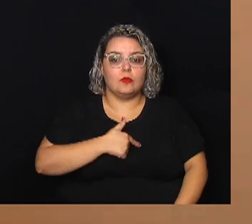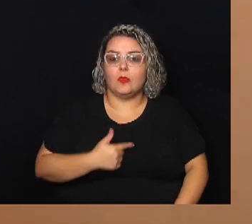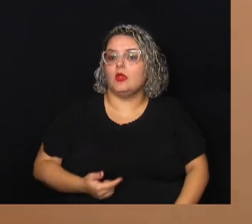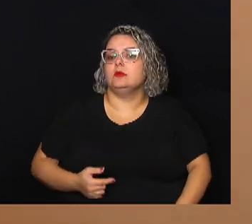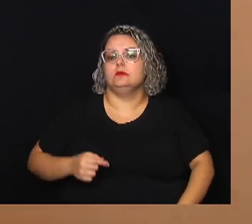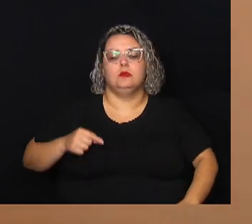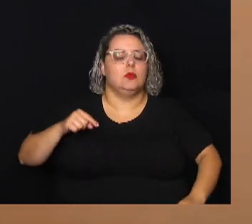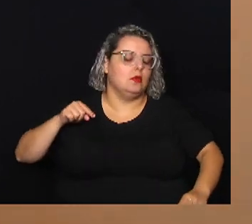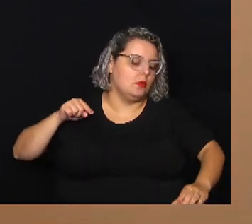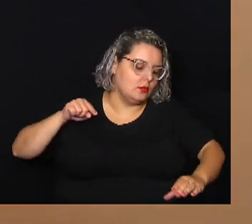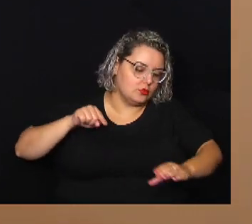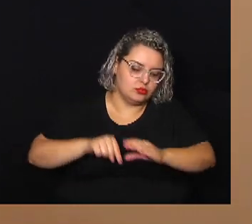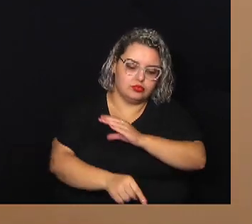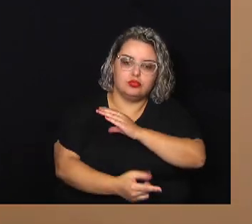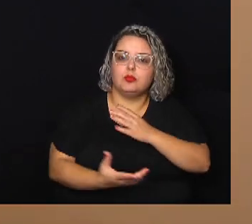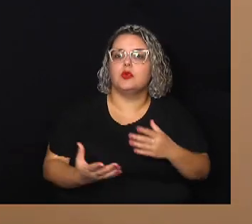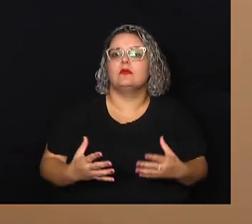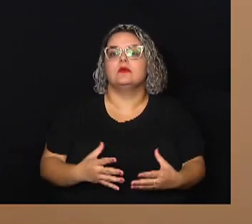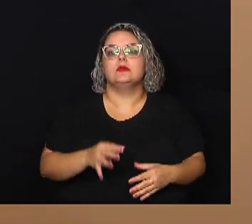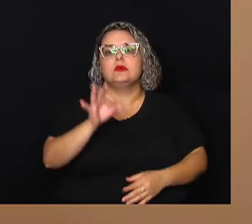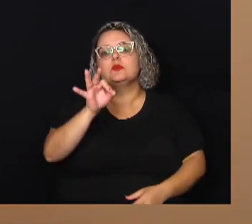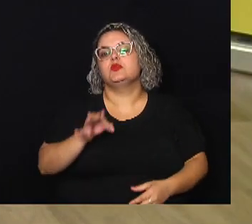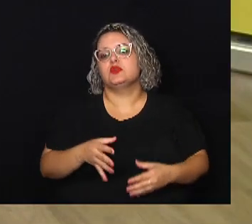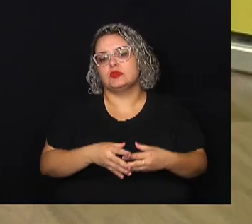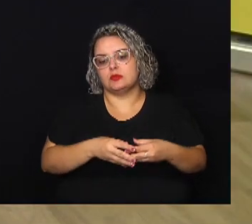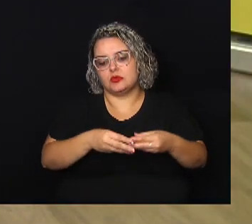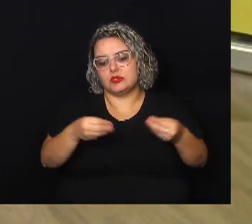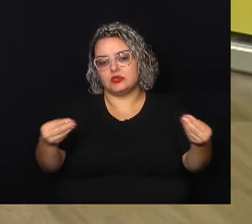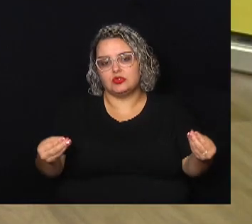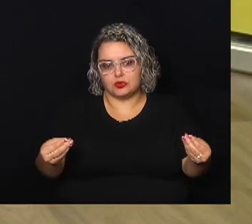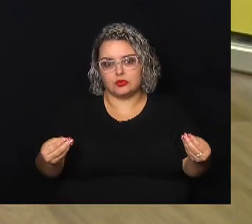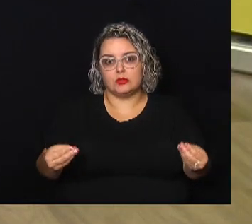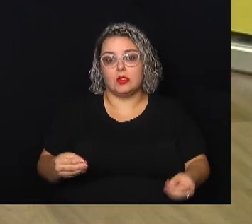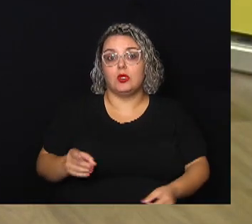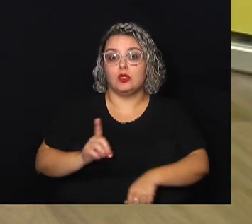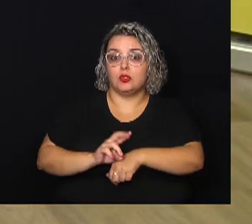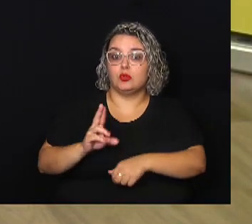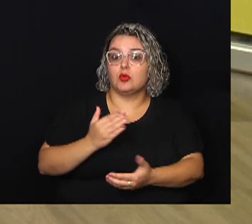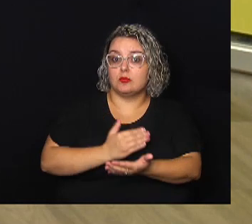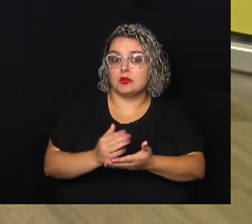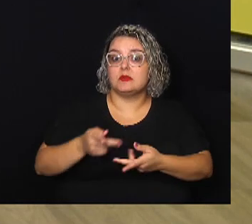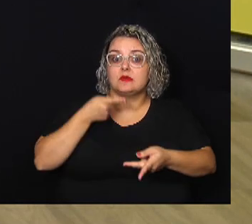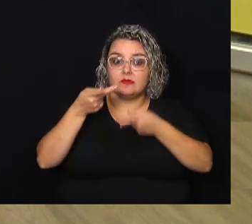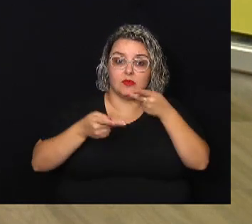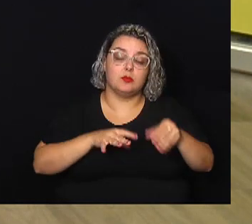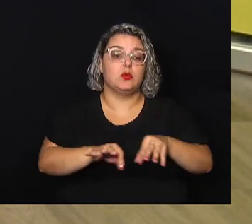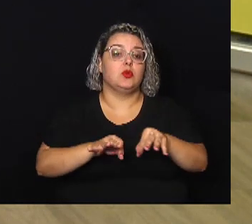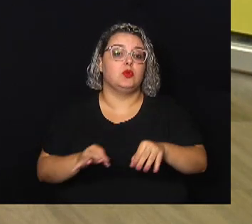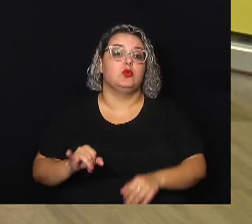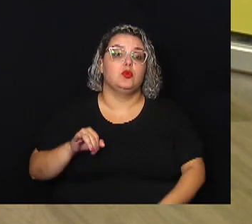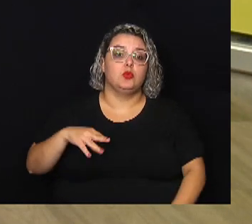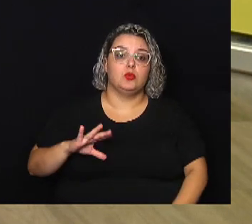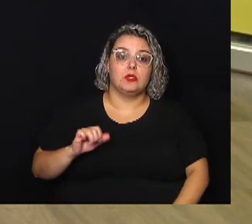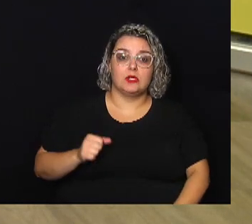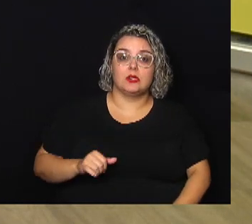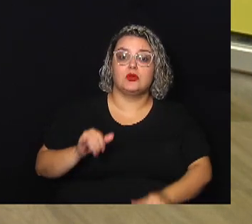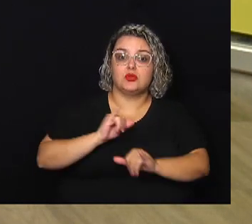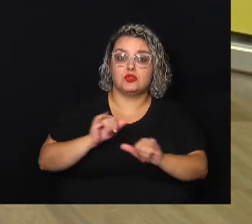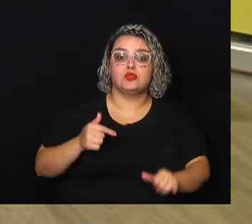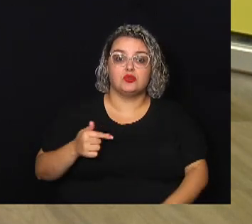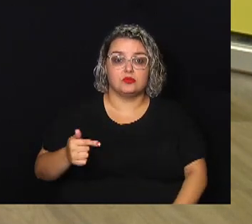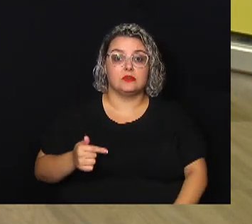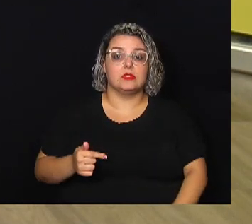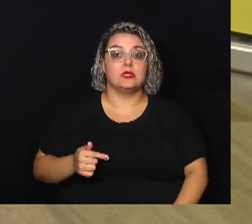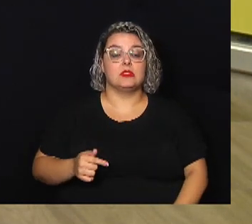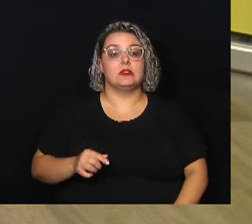muito a chance de cura. Doutor, a gente começou falando aqui no programa, né, que o INCA divulgou essa semana essa